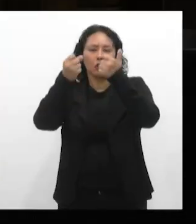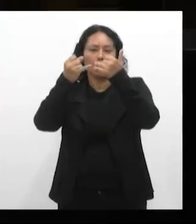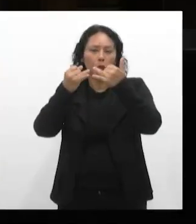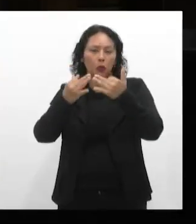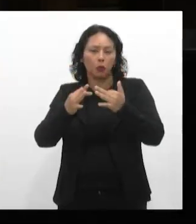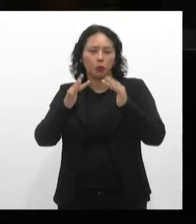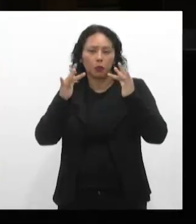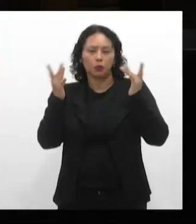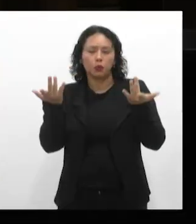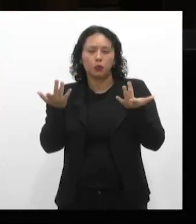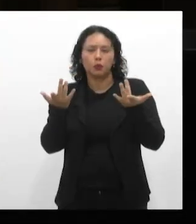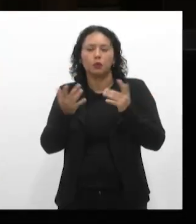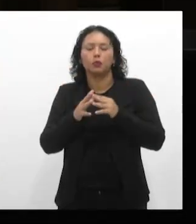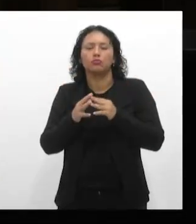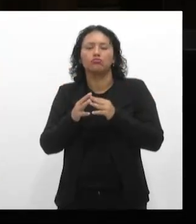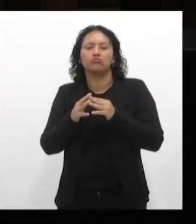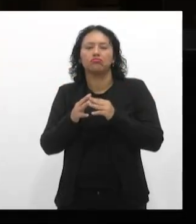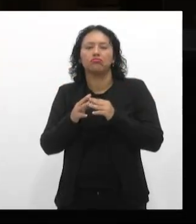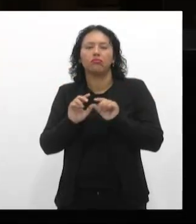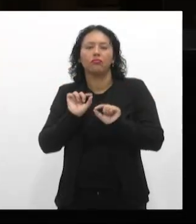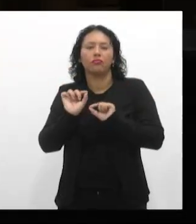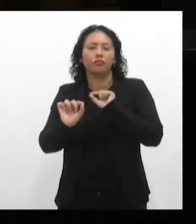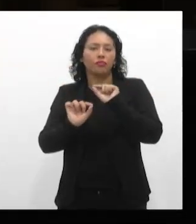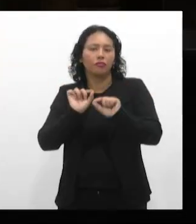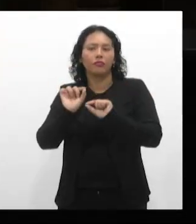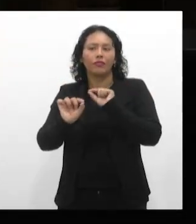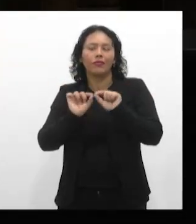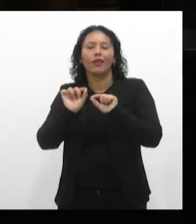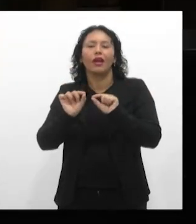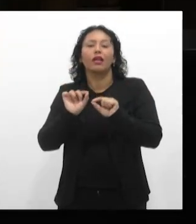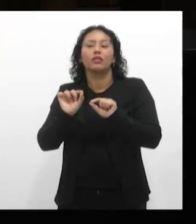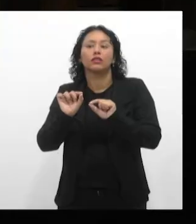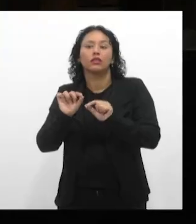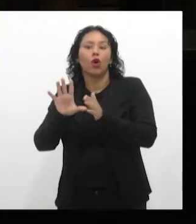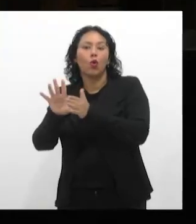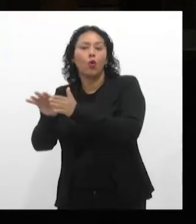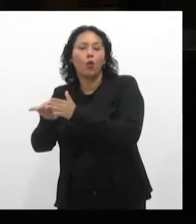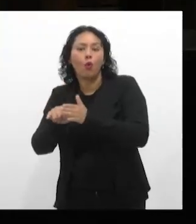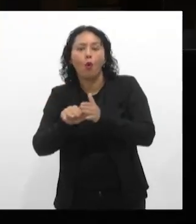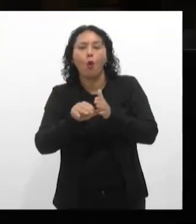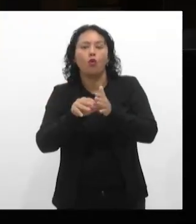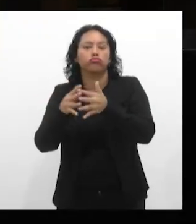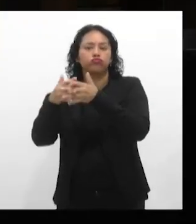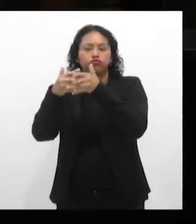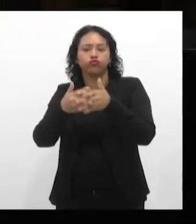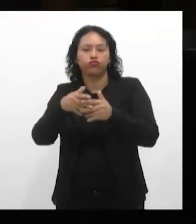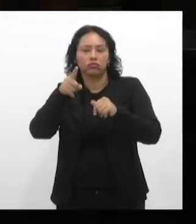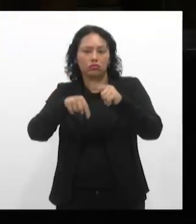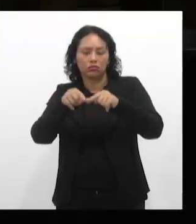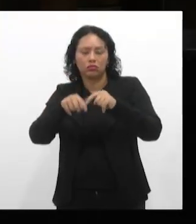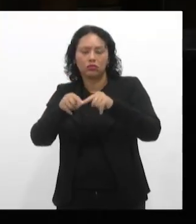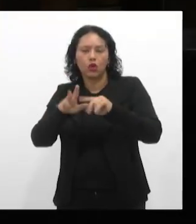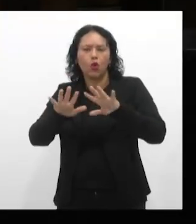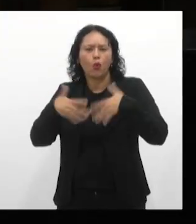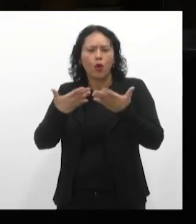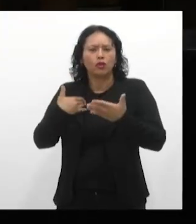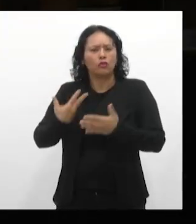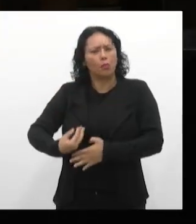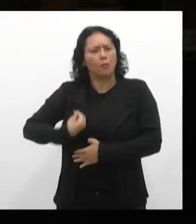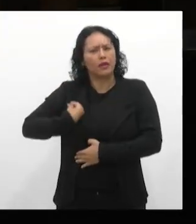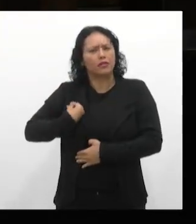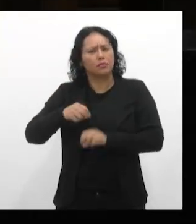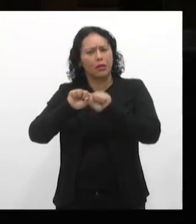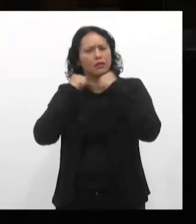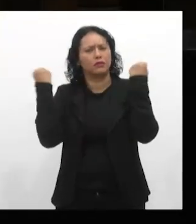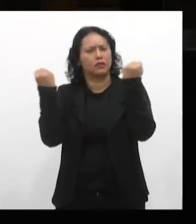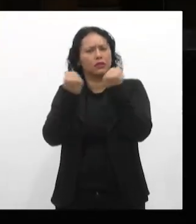também a questão do contrabando de cargas. Na ocasião, quando eu participei desse seminário